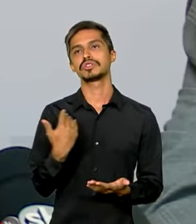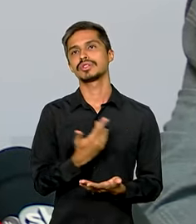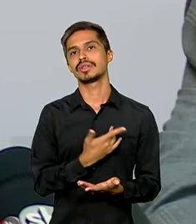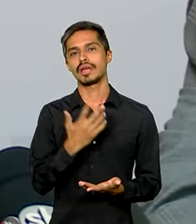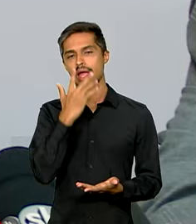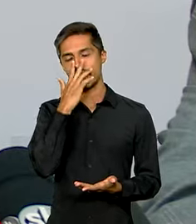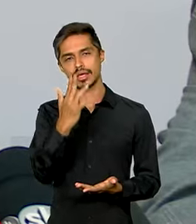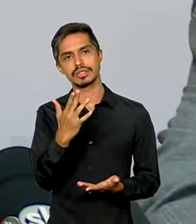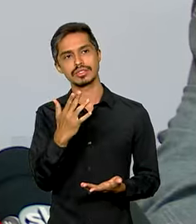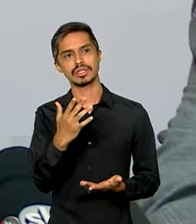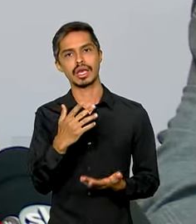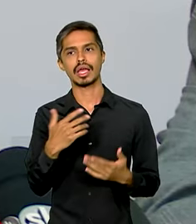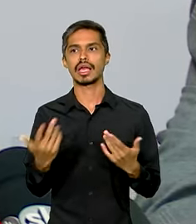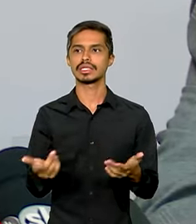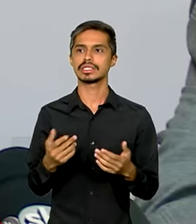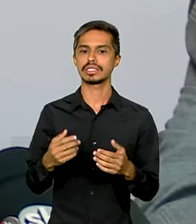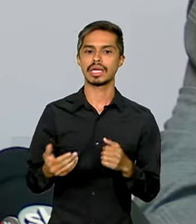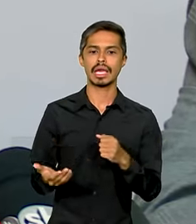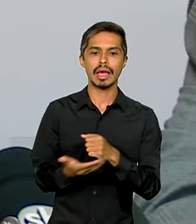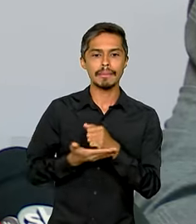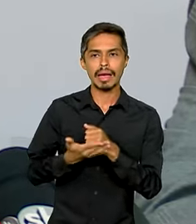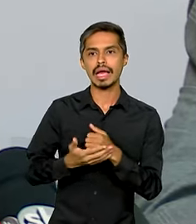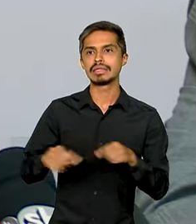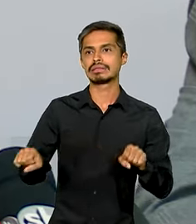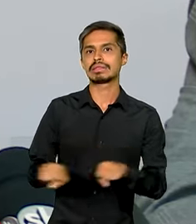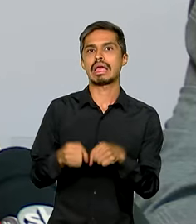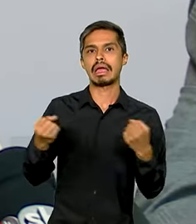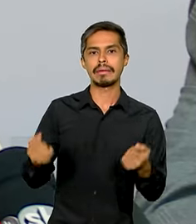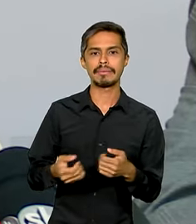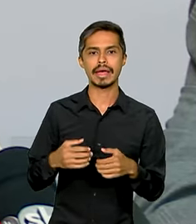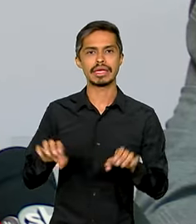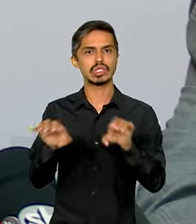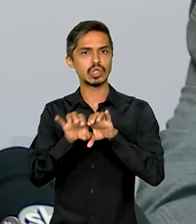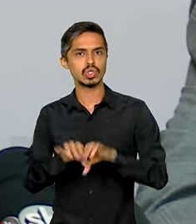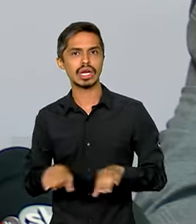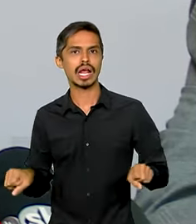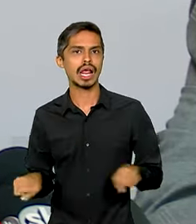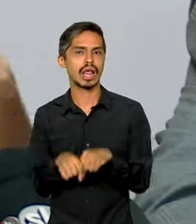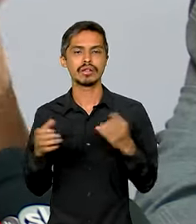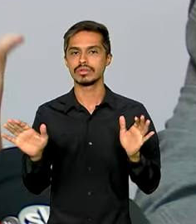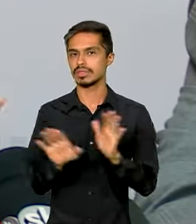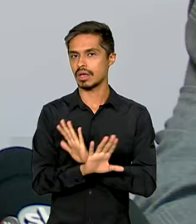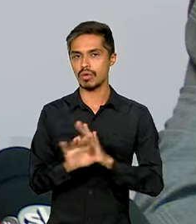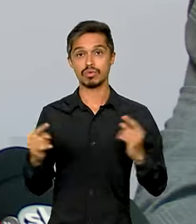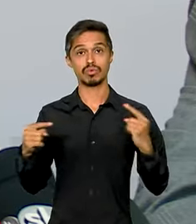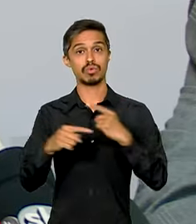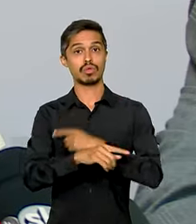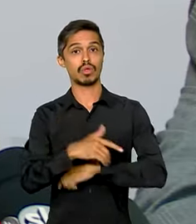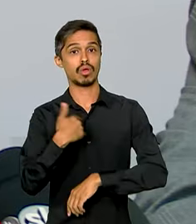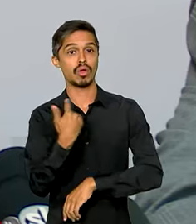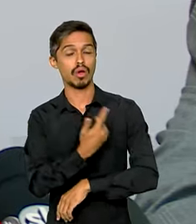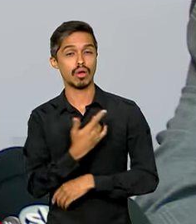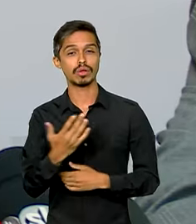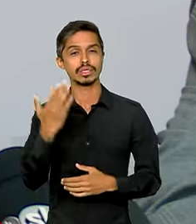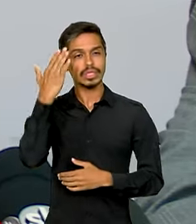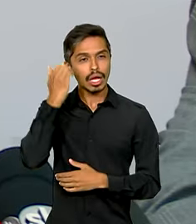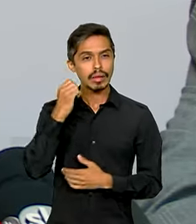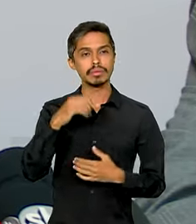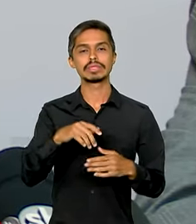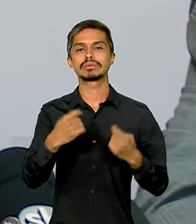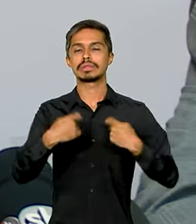deixar desestruturados nem desorganizados, ao contrário, né? É uma doença que nos leva a uma